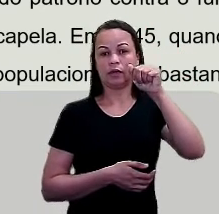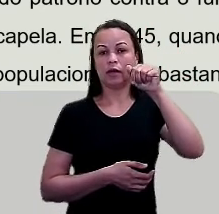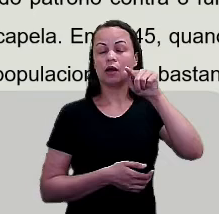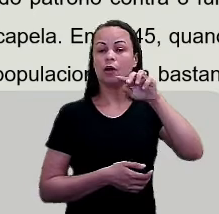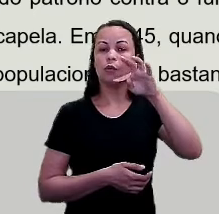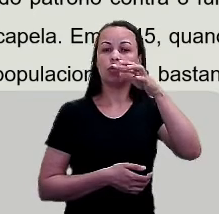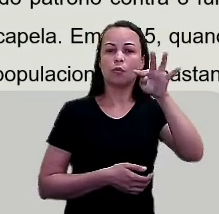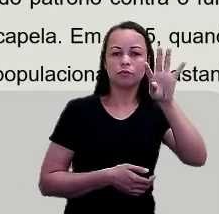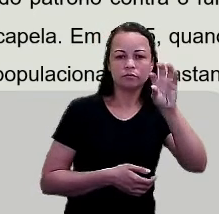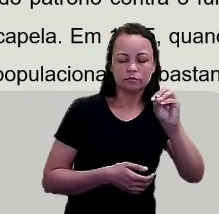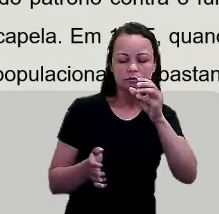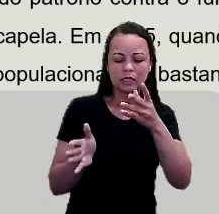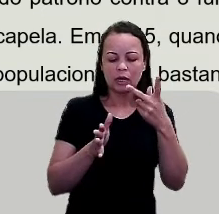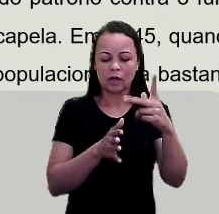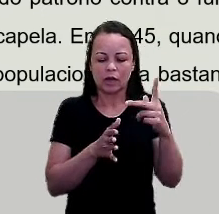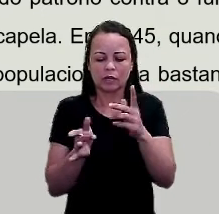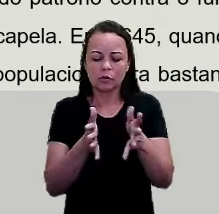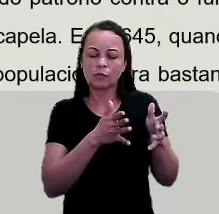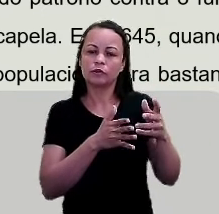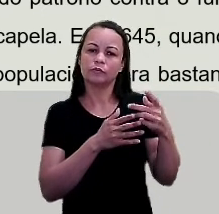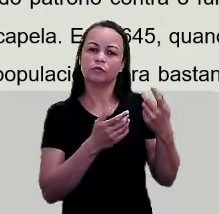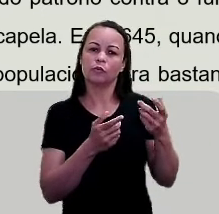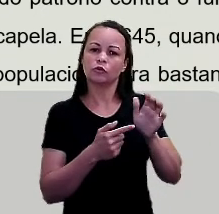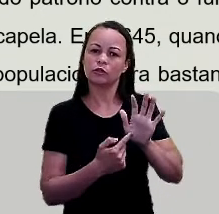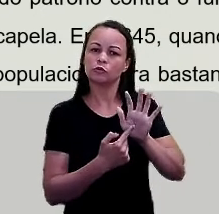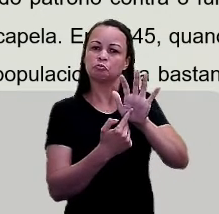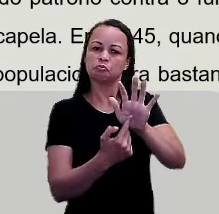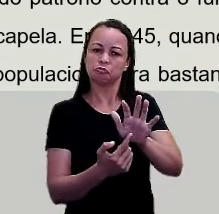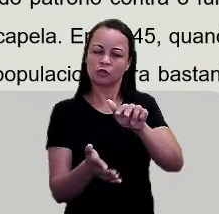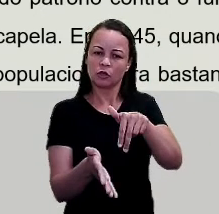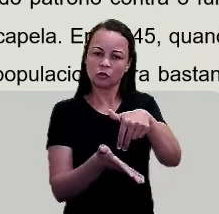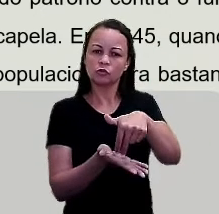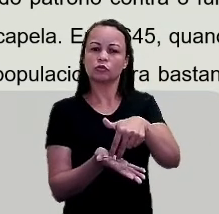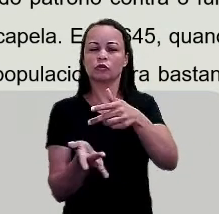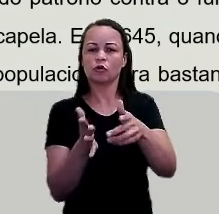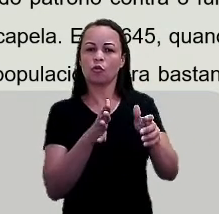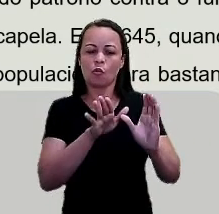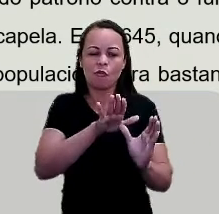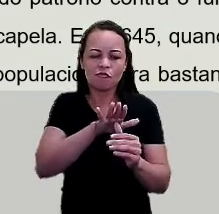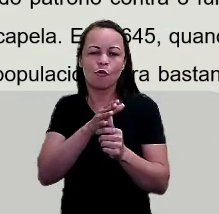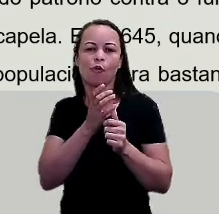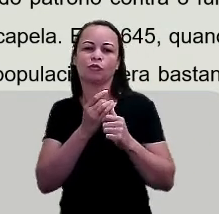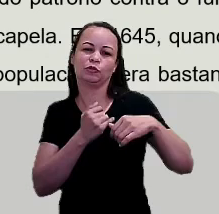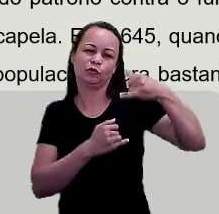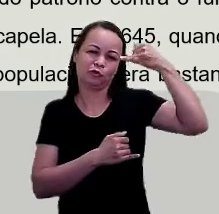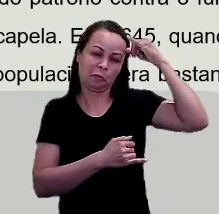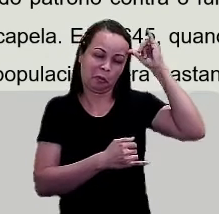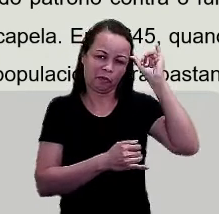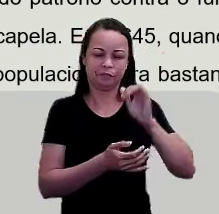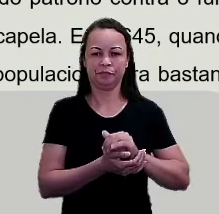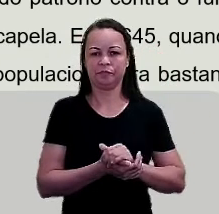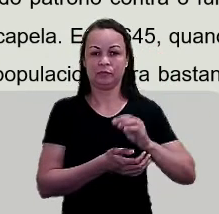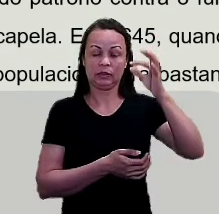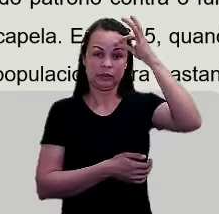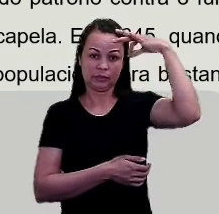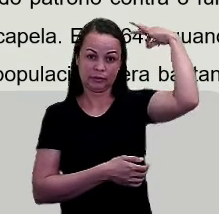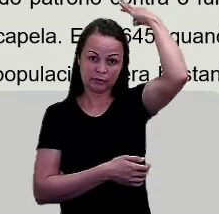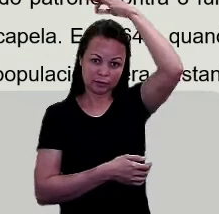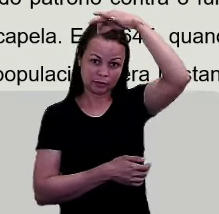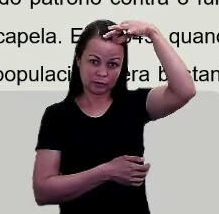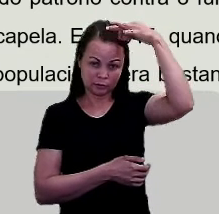fato de ser o mesmo santo considerado patrono contra o furto do gado. E olha aí, Santo Antão é